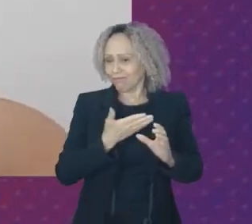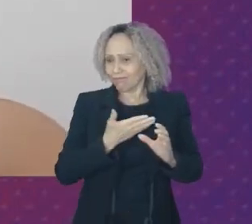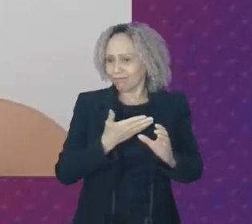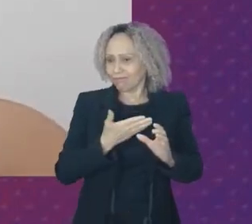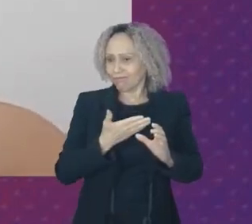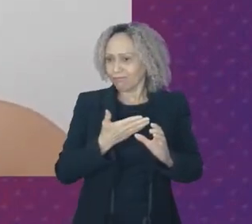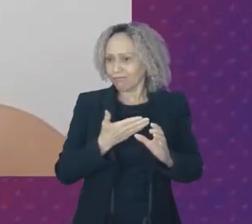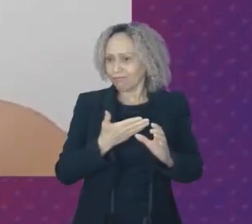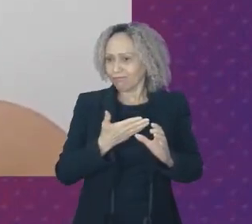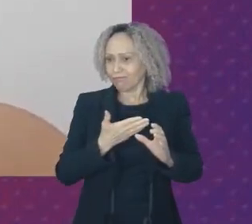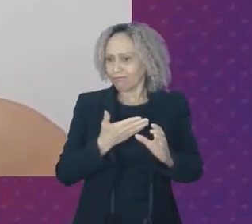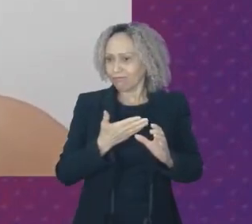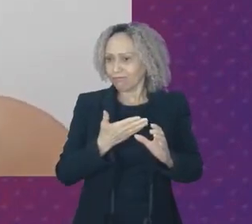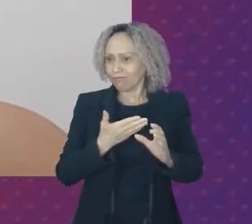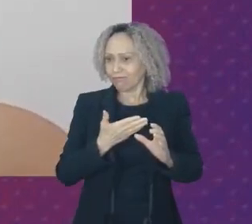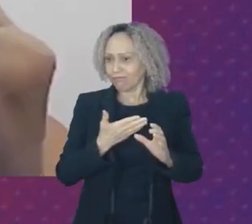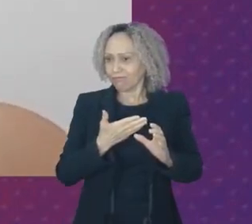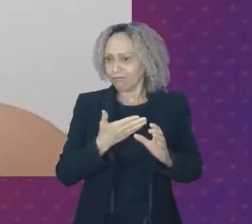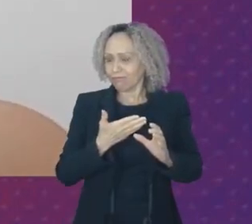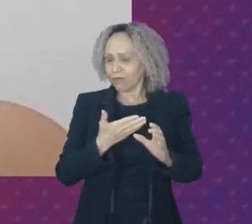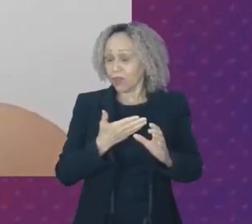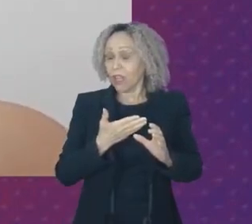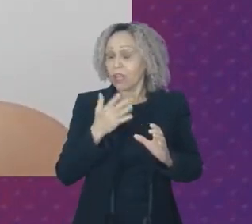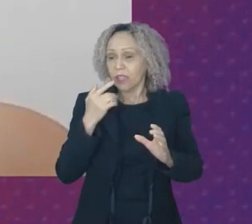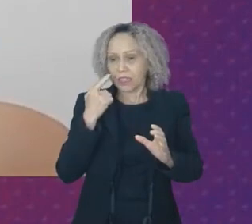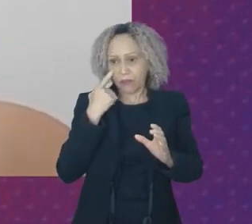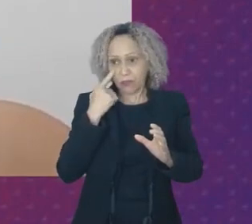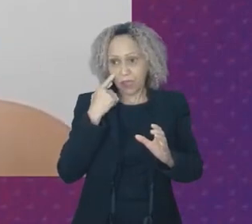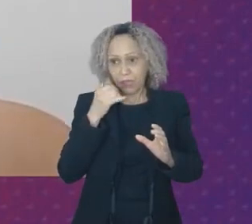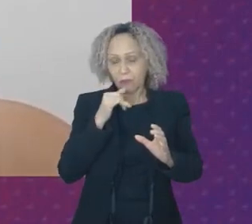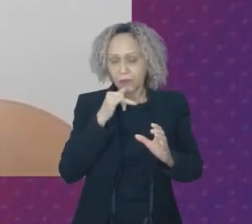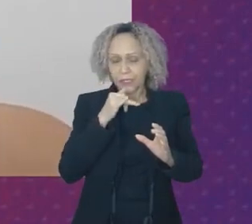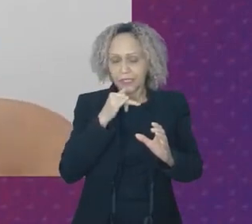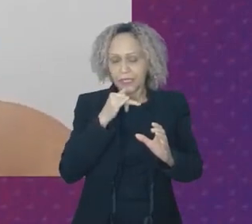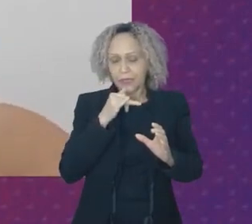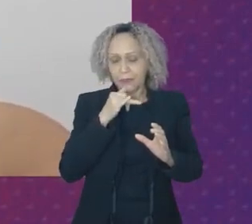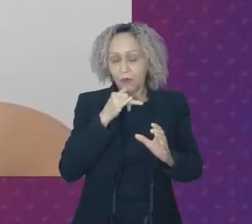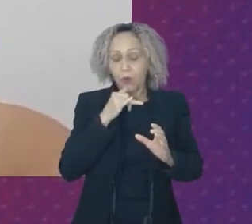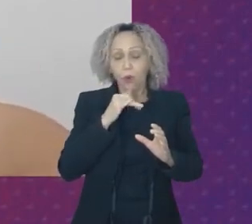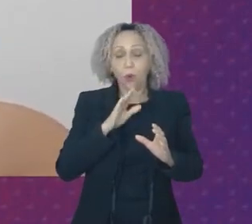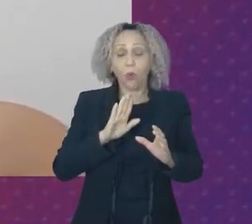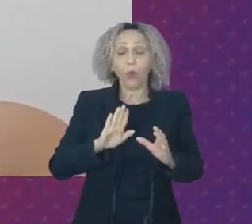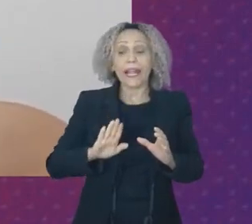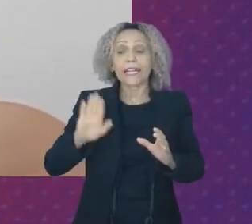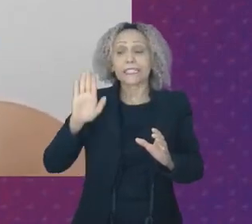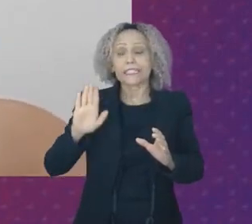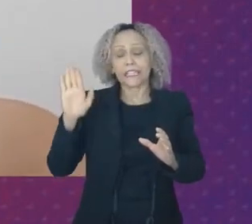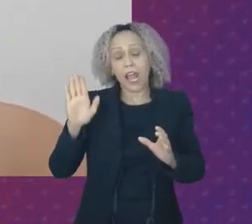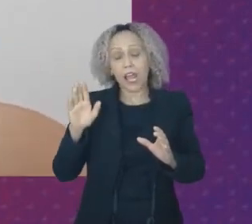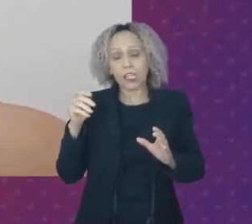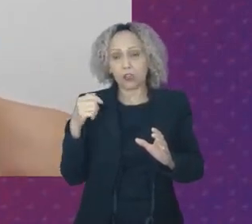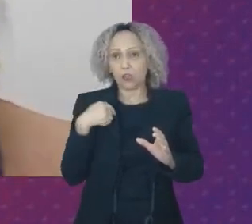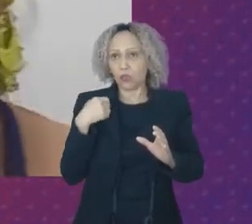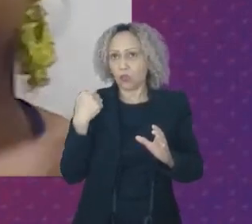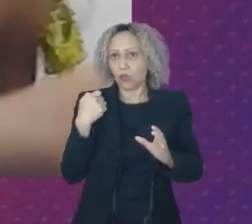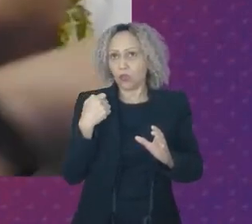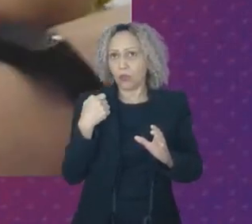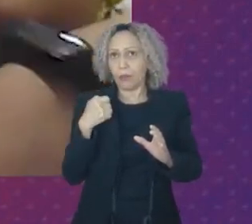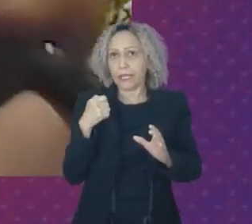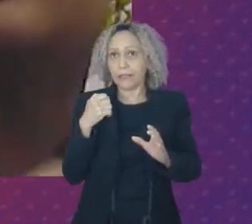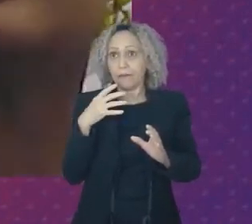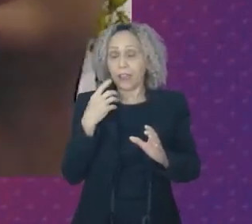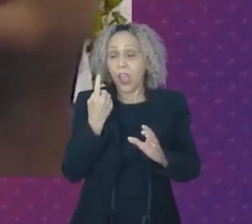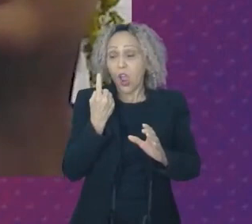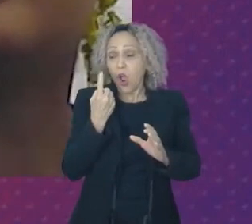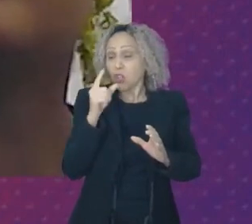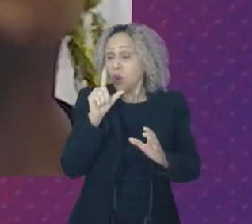ali não é utilizado apenas um arquétipo, você não precisa ficar presa a isso. Algumas comunicações vão exigir um arquétipo mais